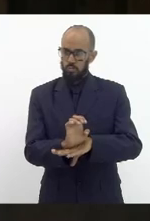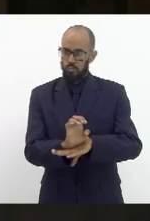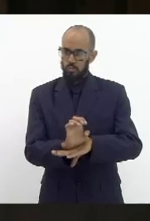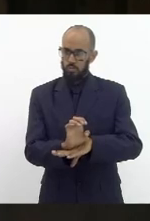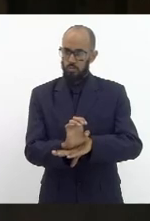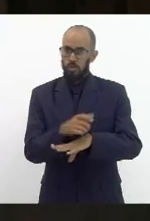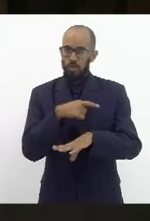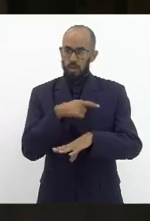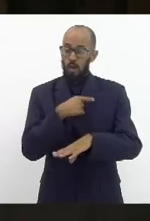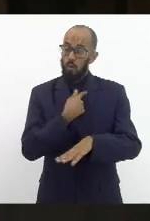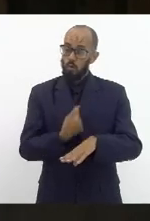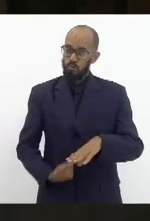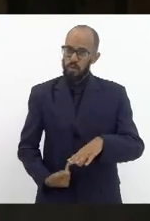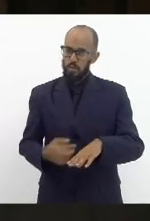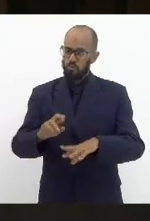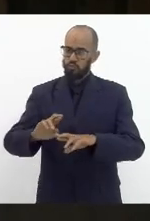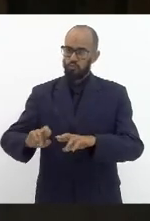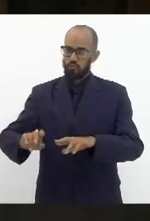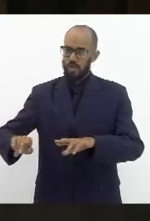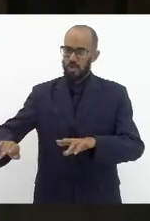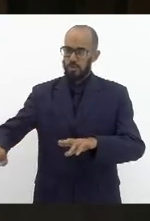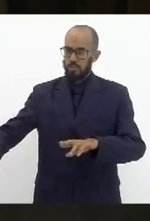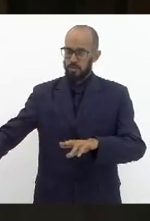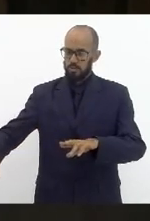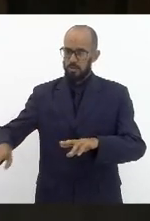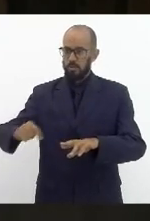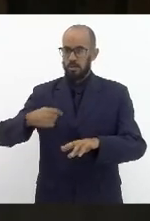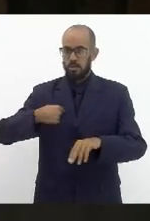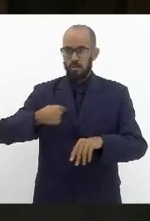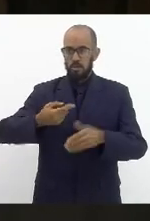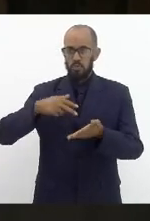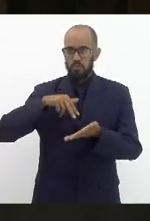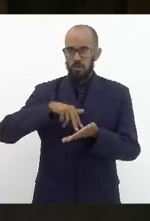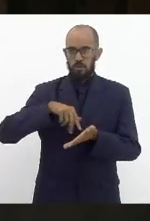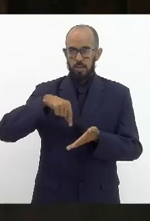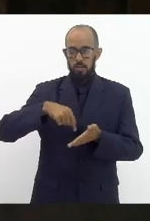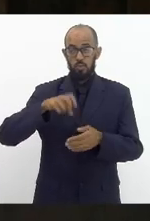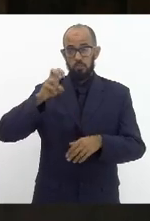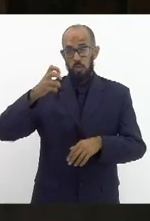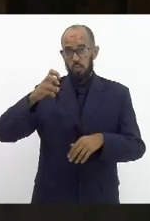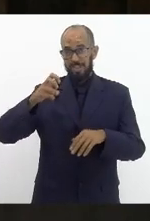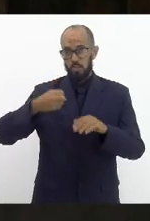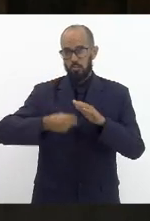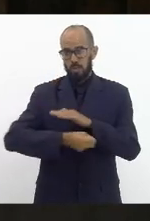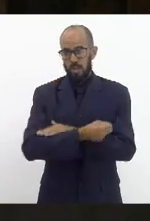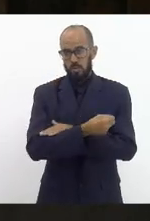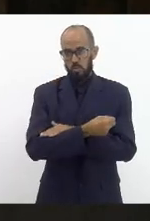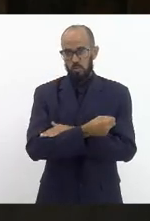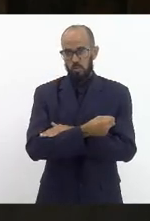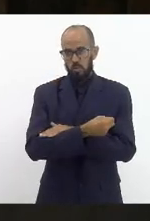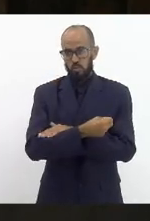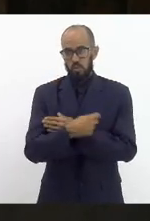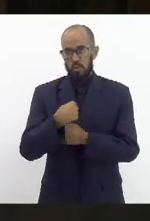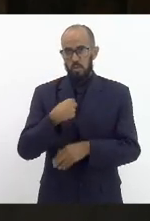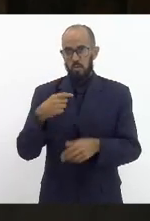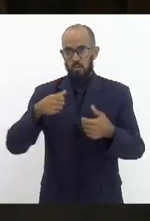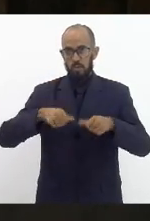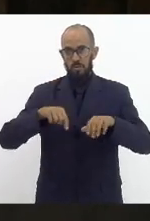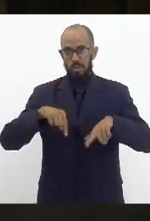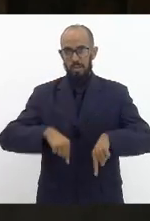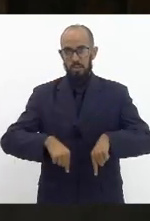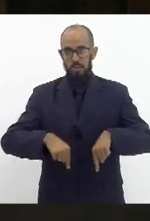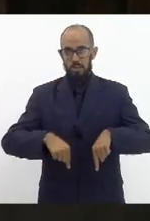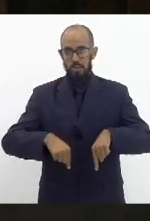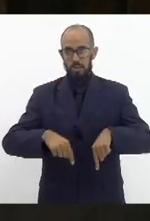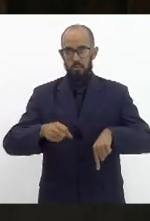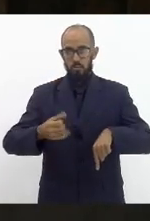governos diferentes. Eu estava aqui, eu estou no meu 5º mandato, eu estava aqui quando essa casa